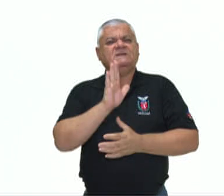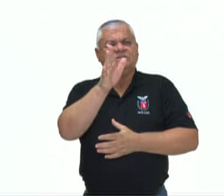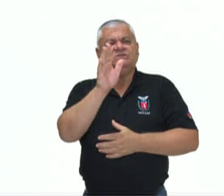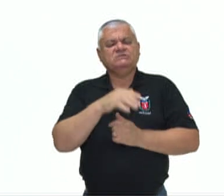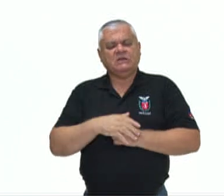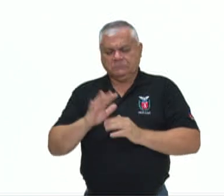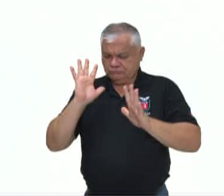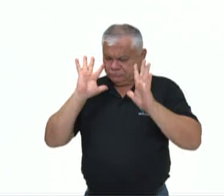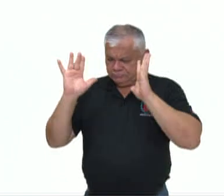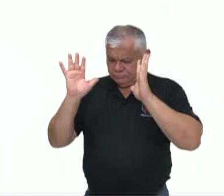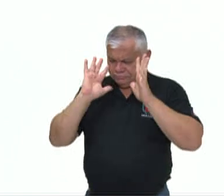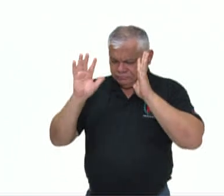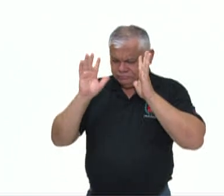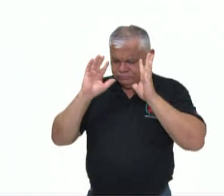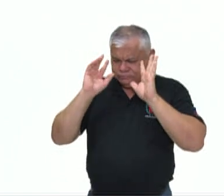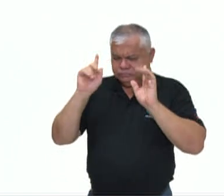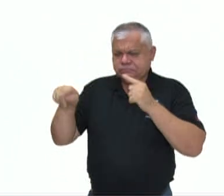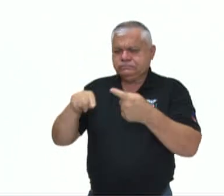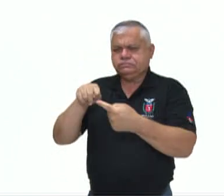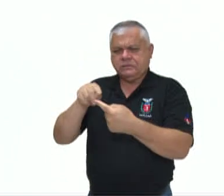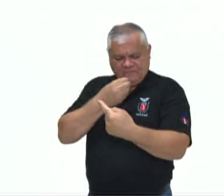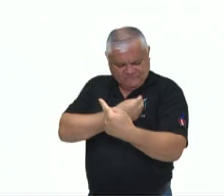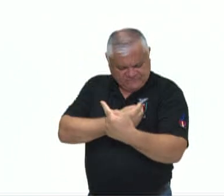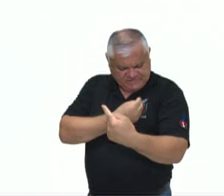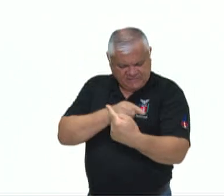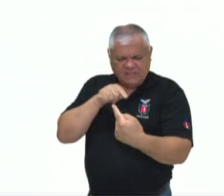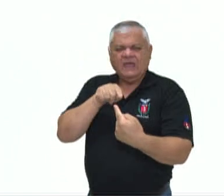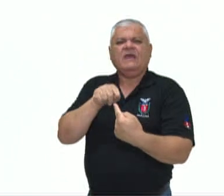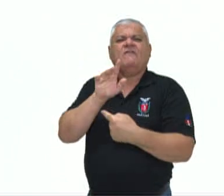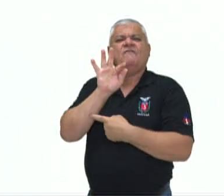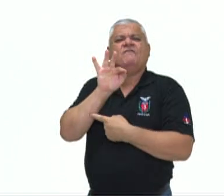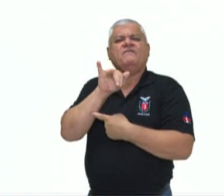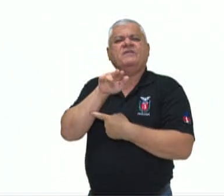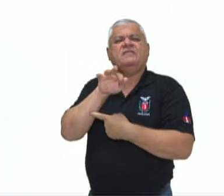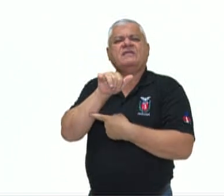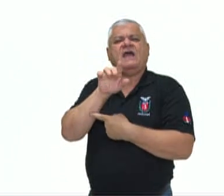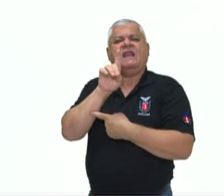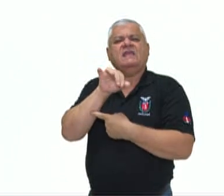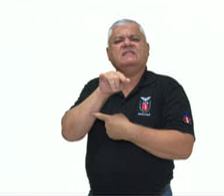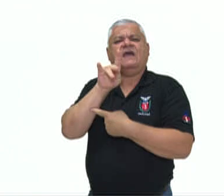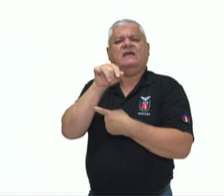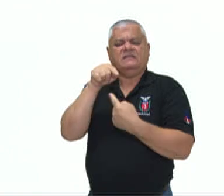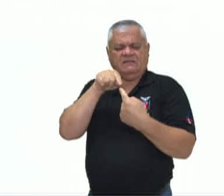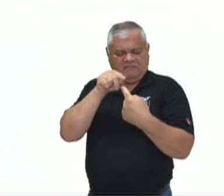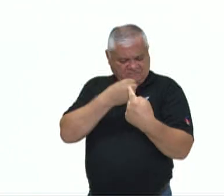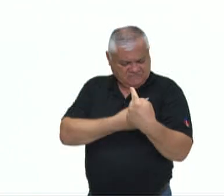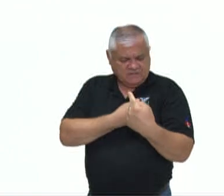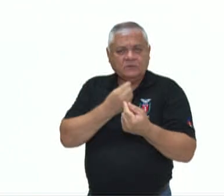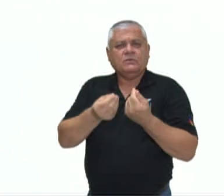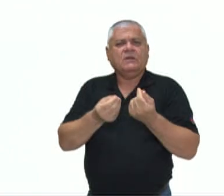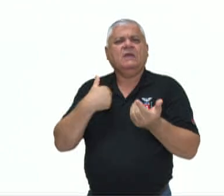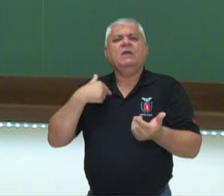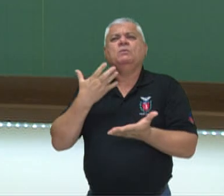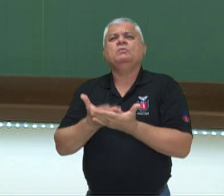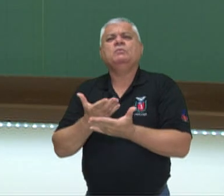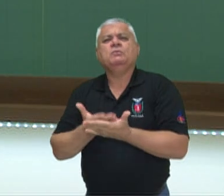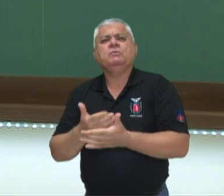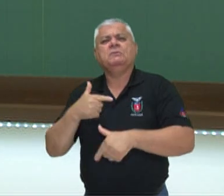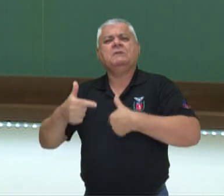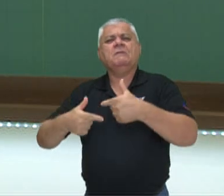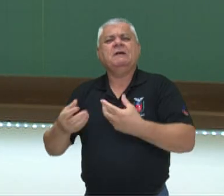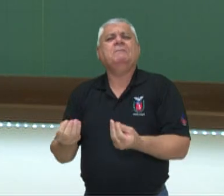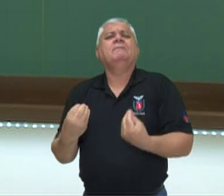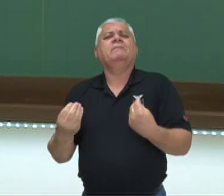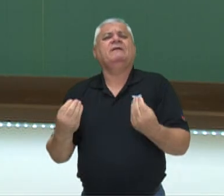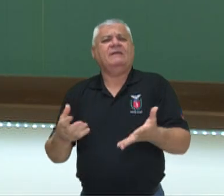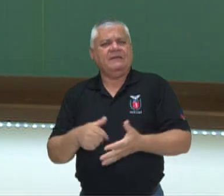a finalidade de nossas vidas? Para que estudamos e trabalhamos, por exemplo? Por que você está aí assistindo uma